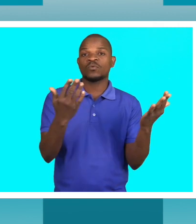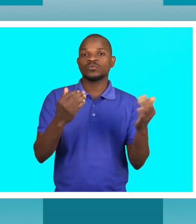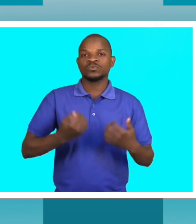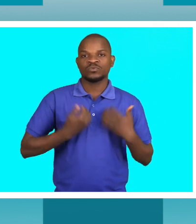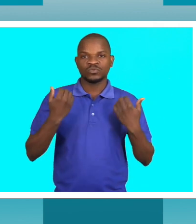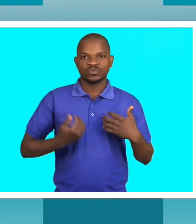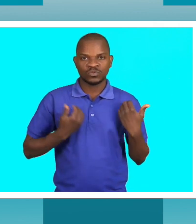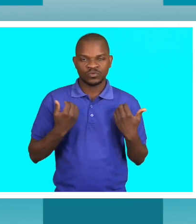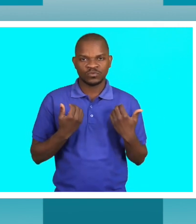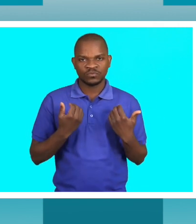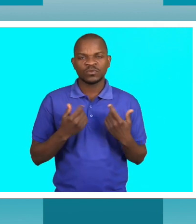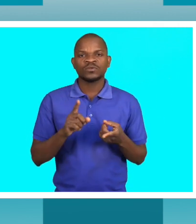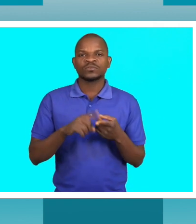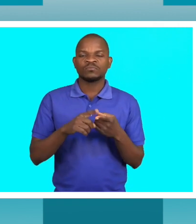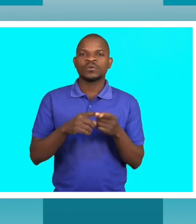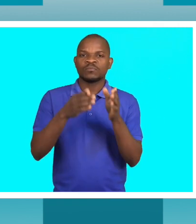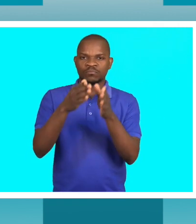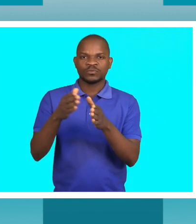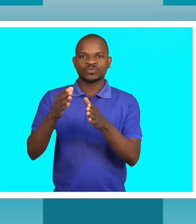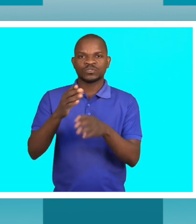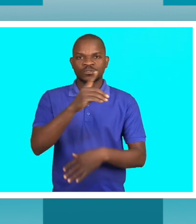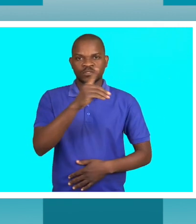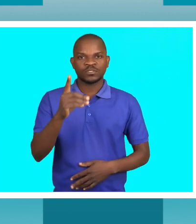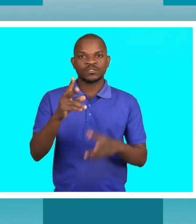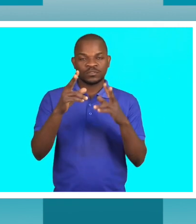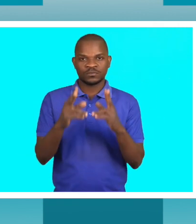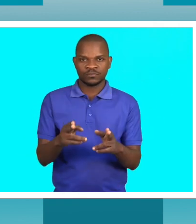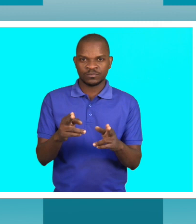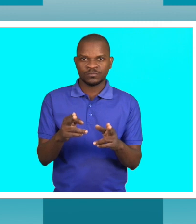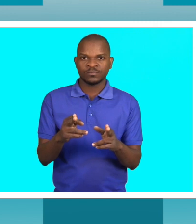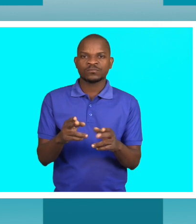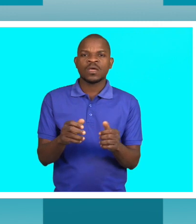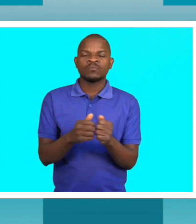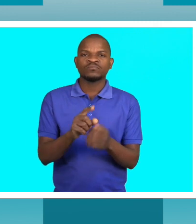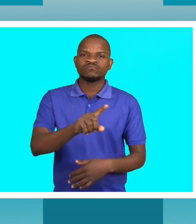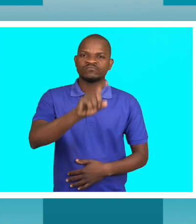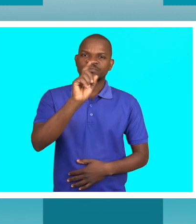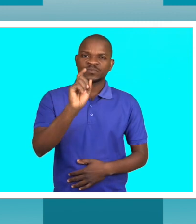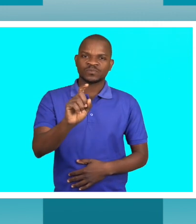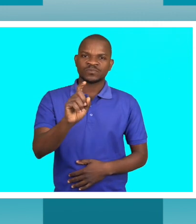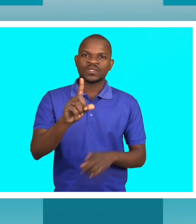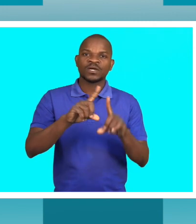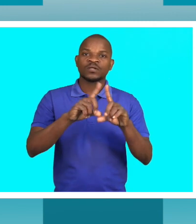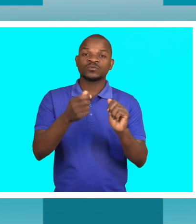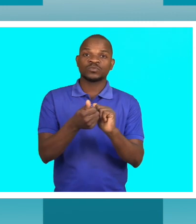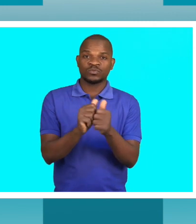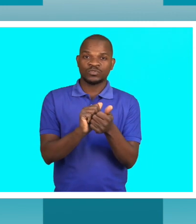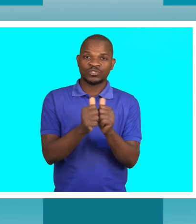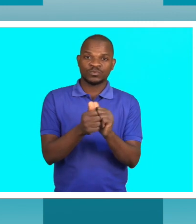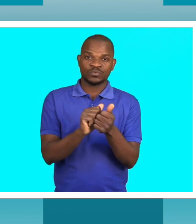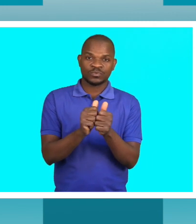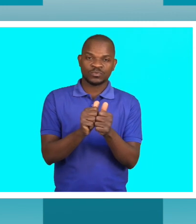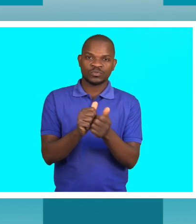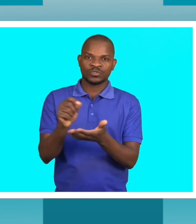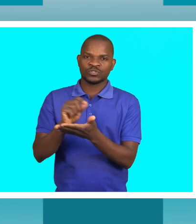os jovens com deficiência, nesse caso, e para vocês. Como é que olha que o desporto